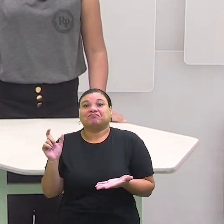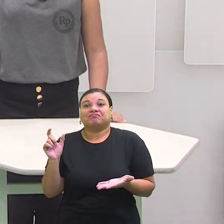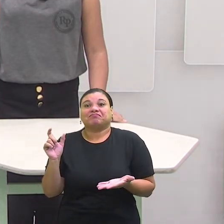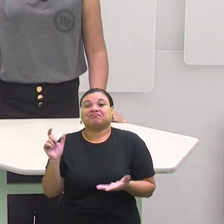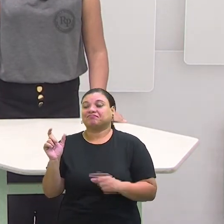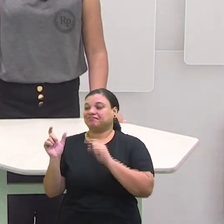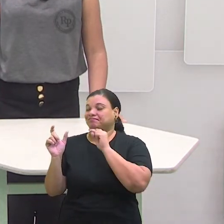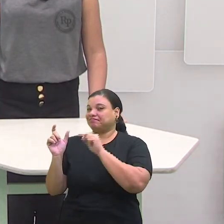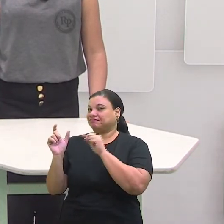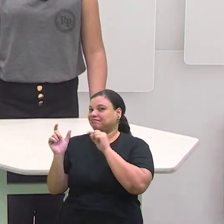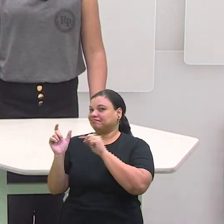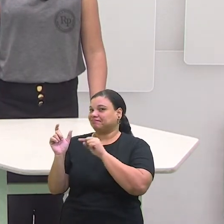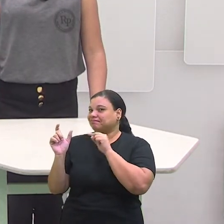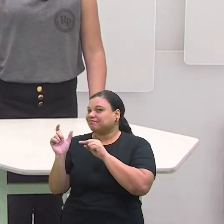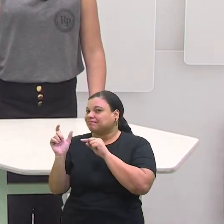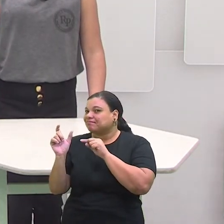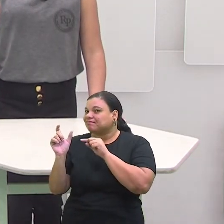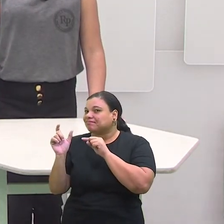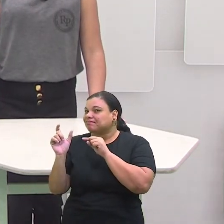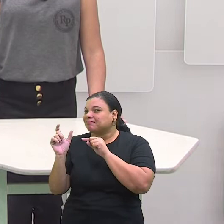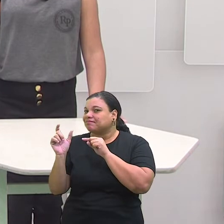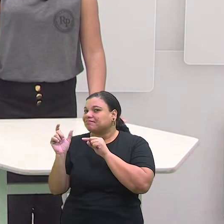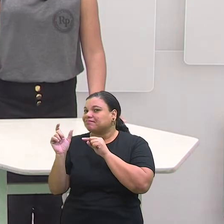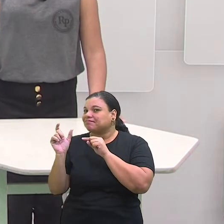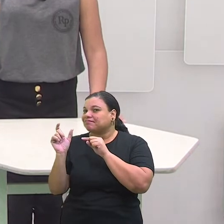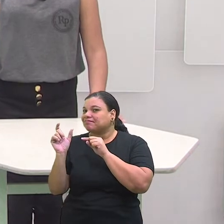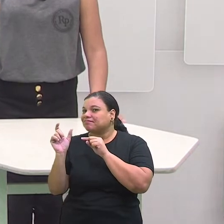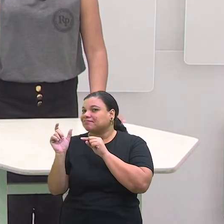A palavra dela está